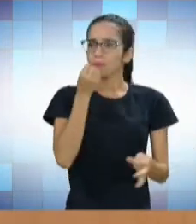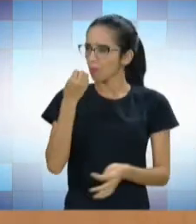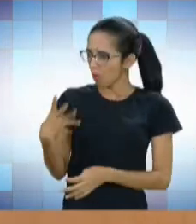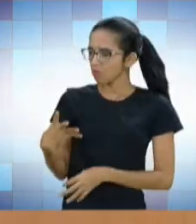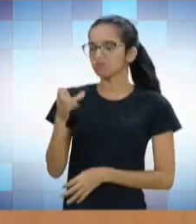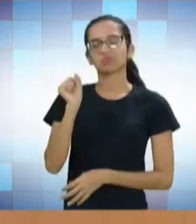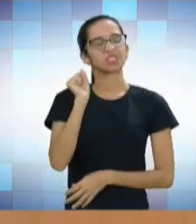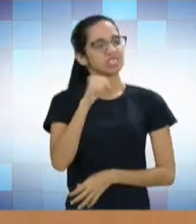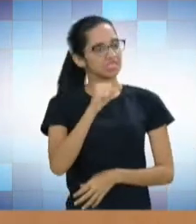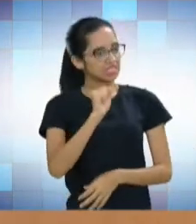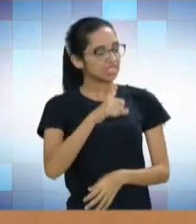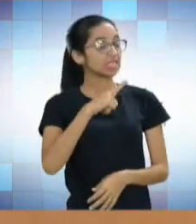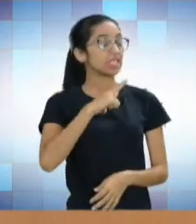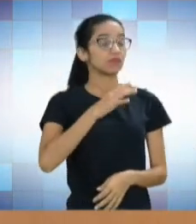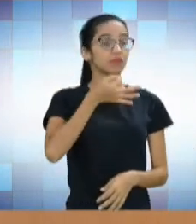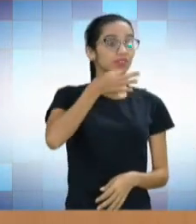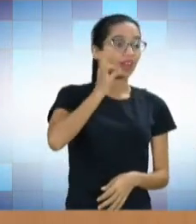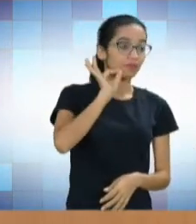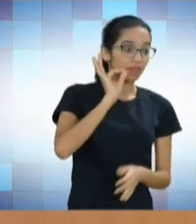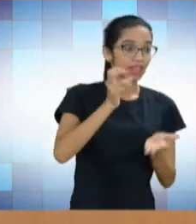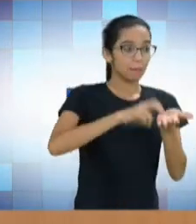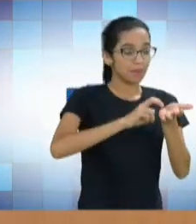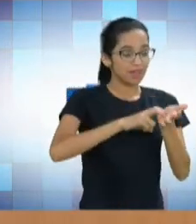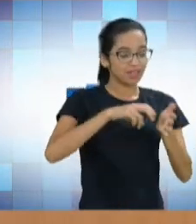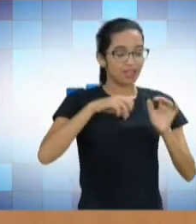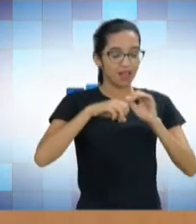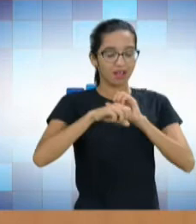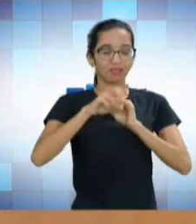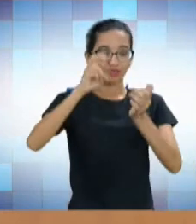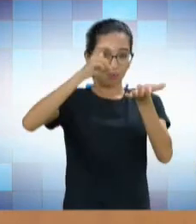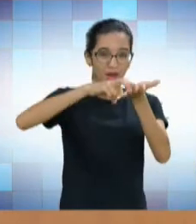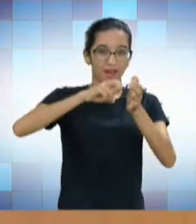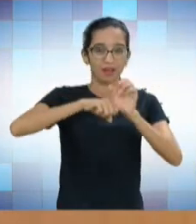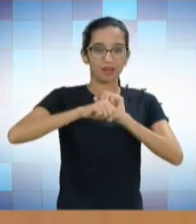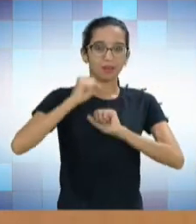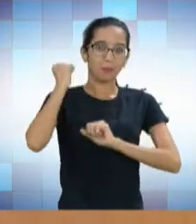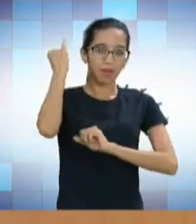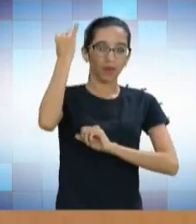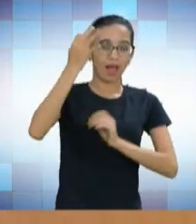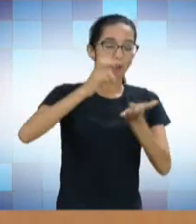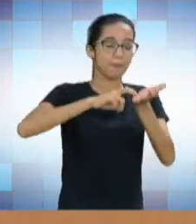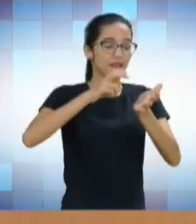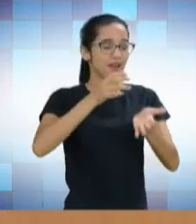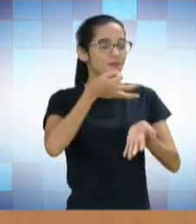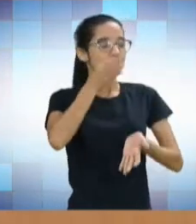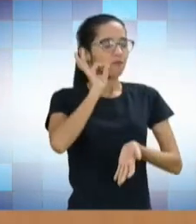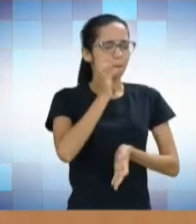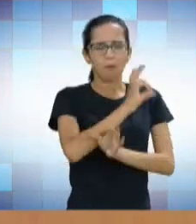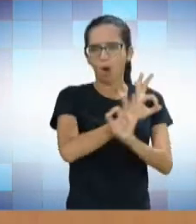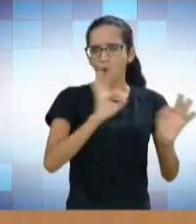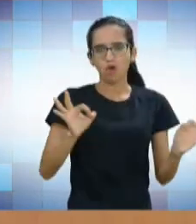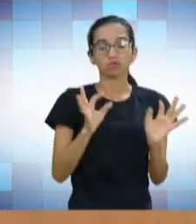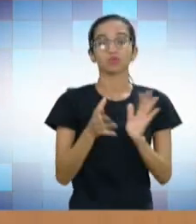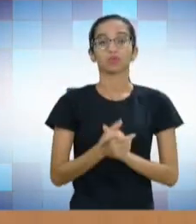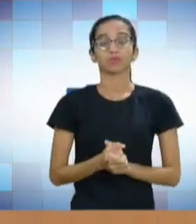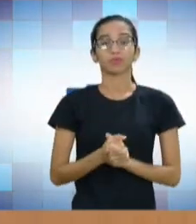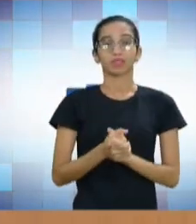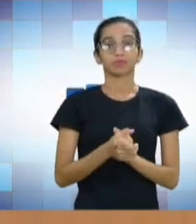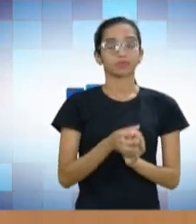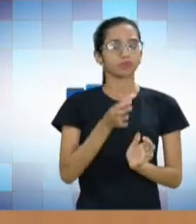positivo positivo no final teve um café da manhã e uma participação muito grande e no dia